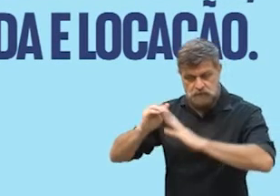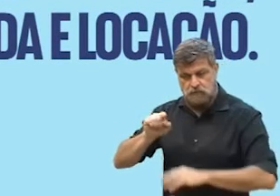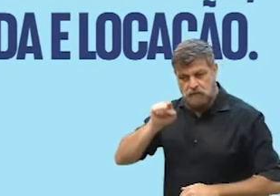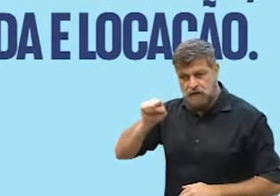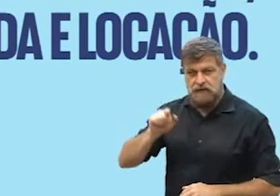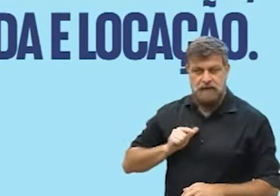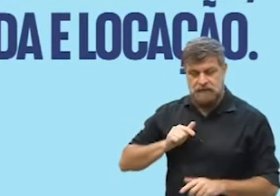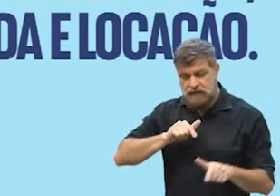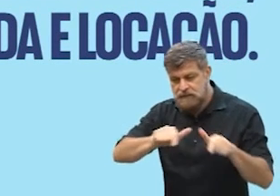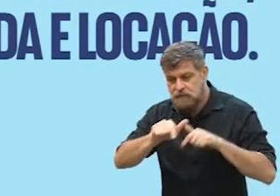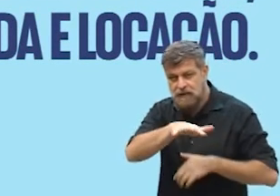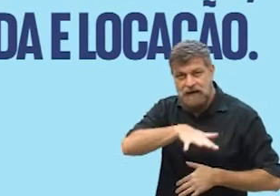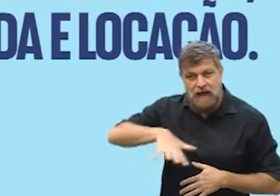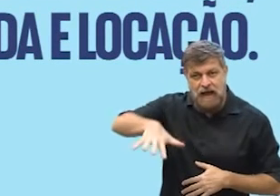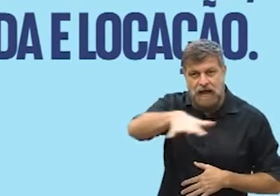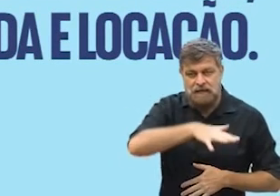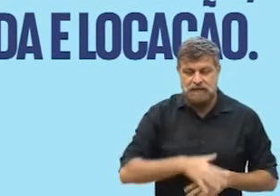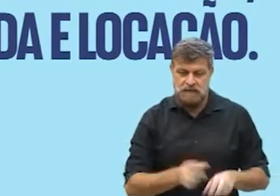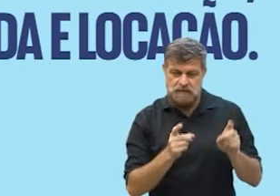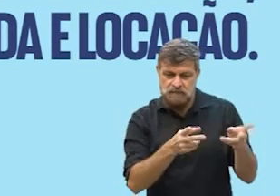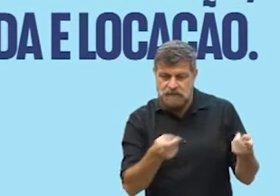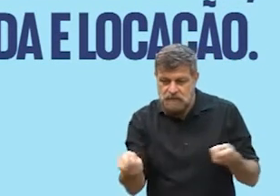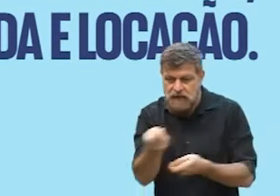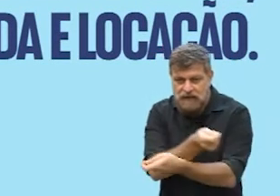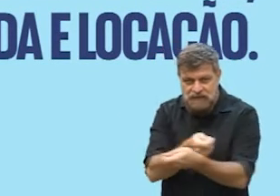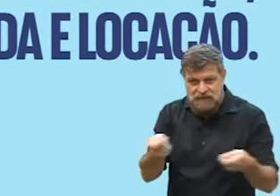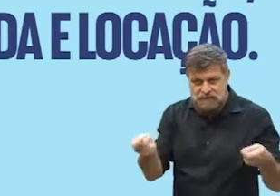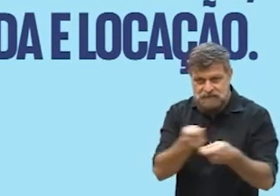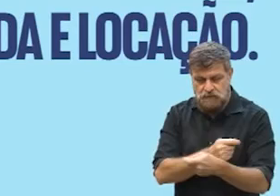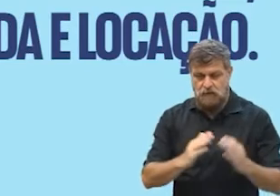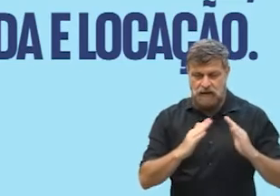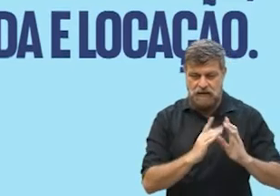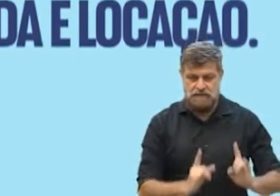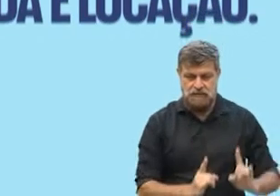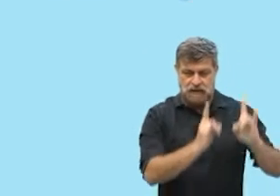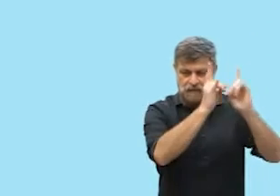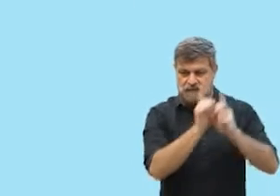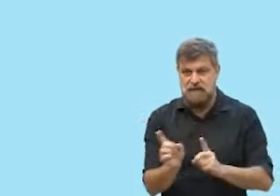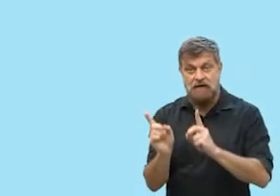que atua no mercado imobiliário, fazendo a intermediação de transações